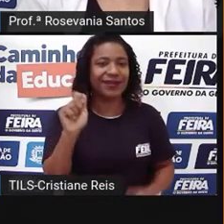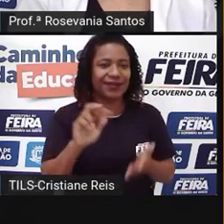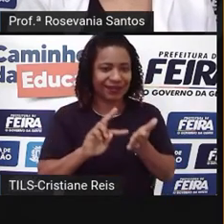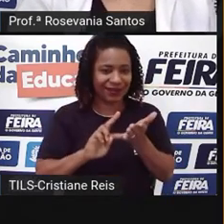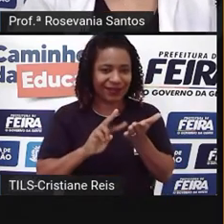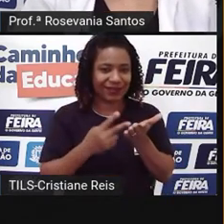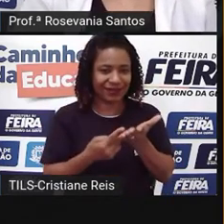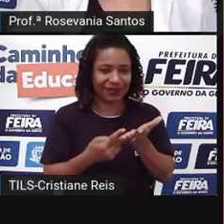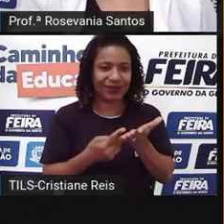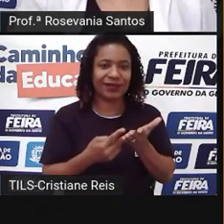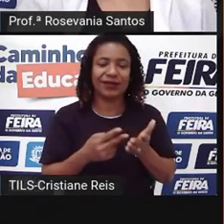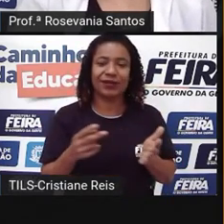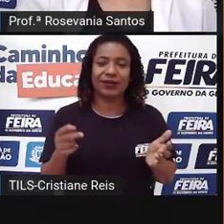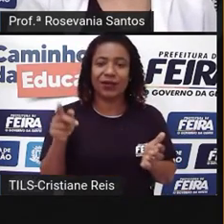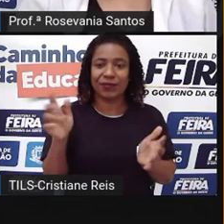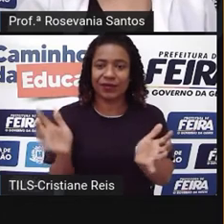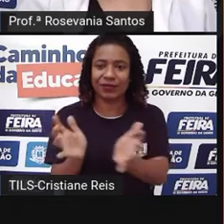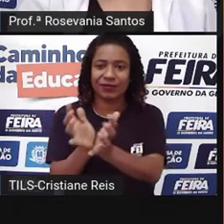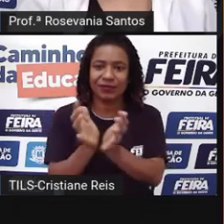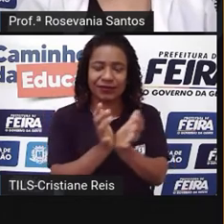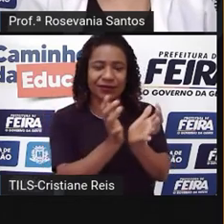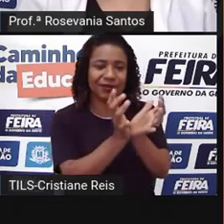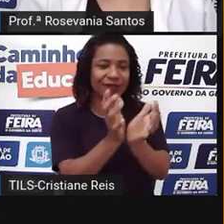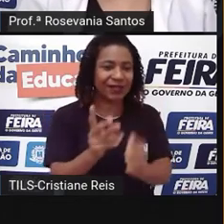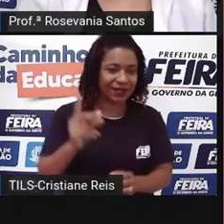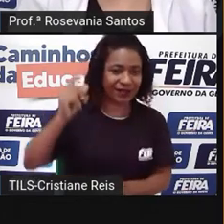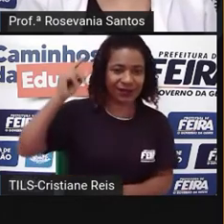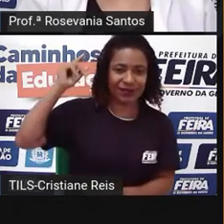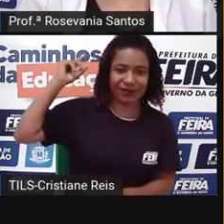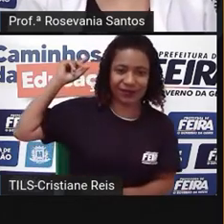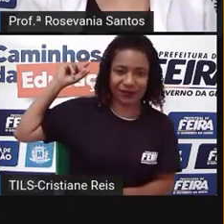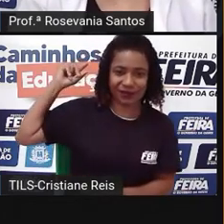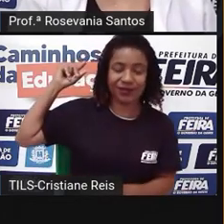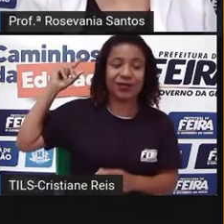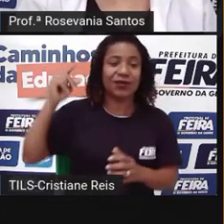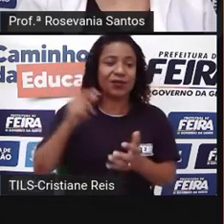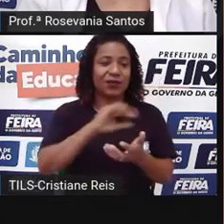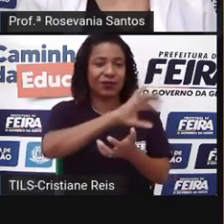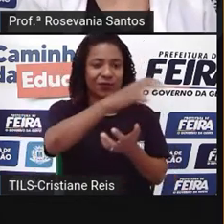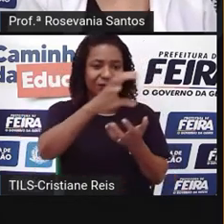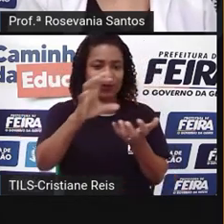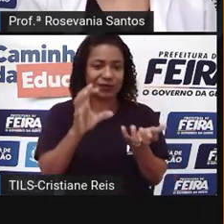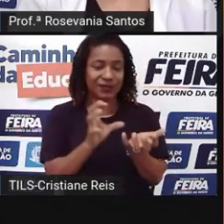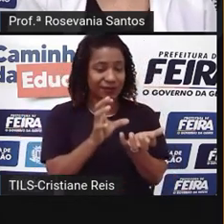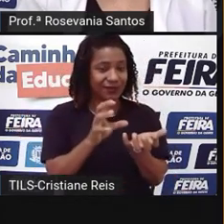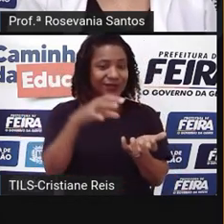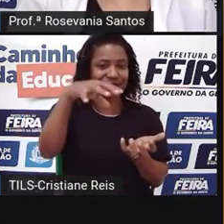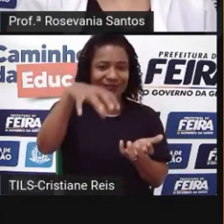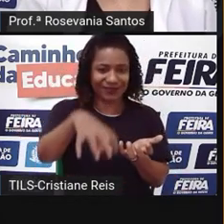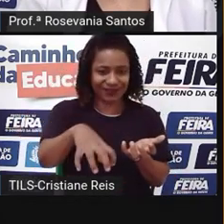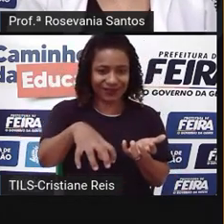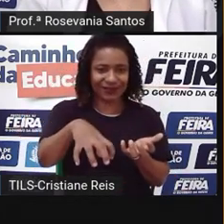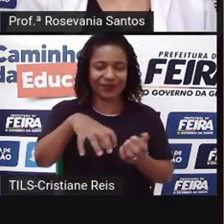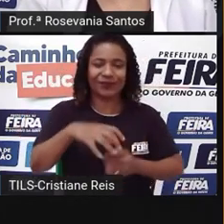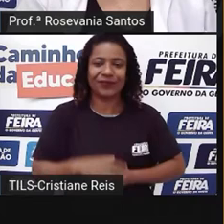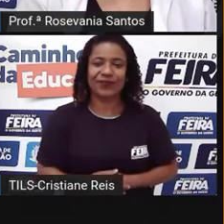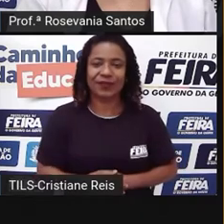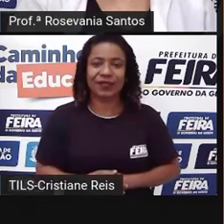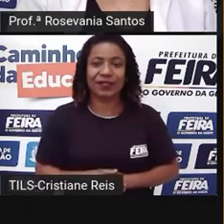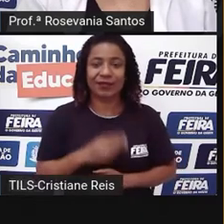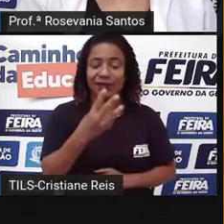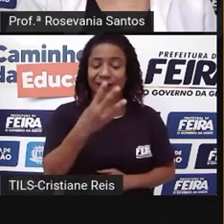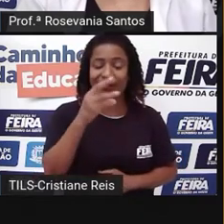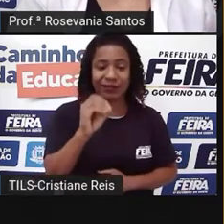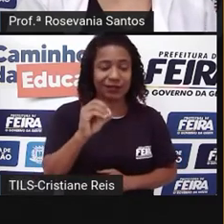tribo, né, da Berbere que na antiguidade que habitava esse continente começou falando sobre isso. São mais, né, de 30 milhões de